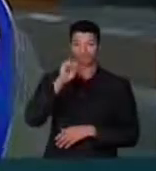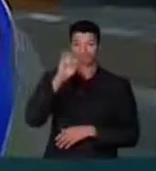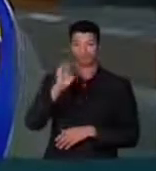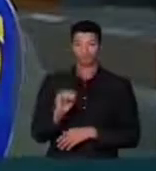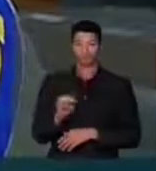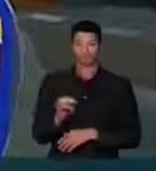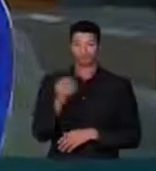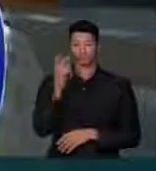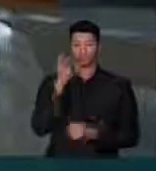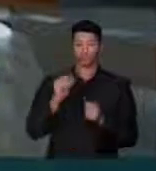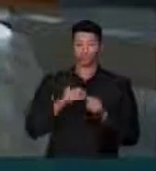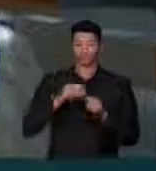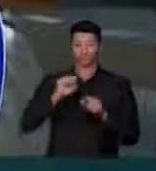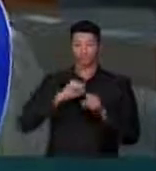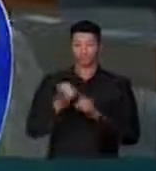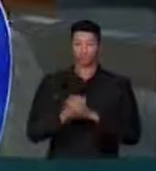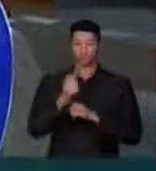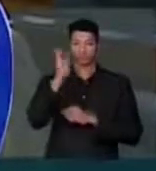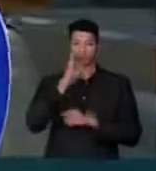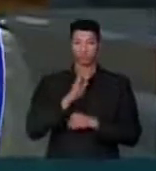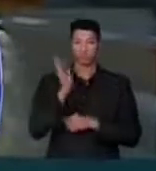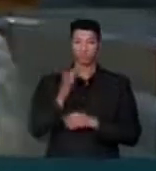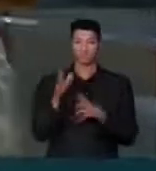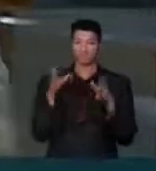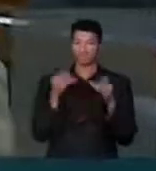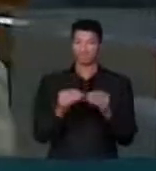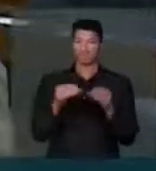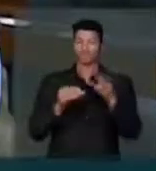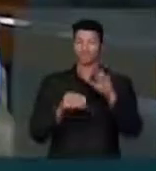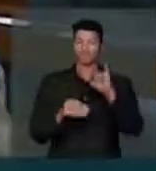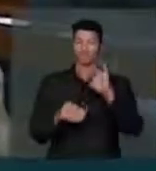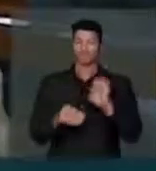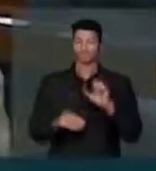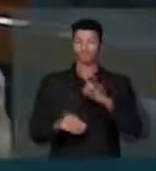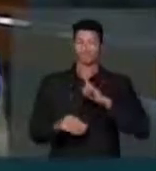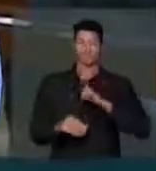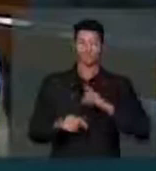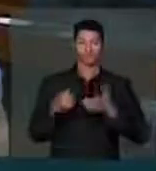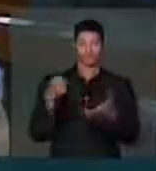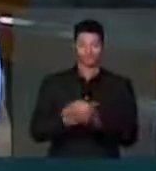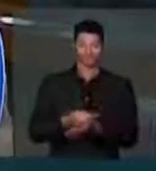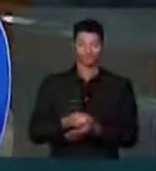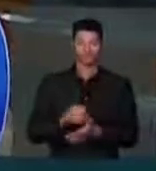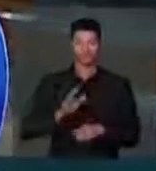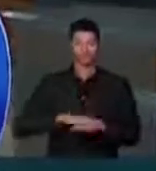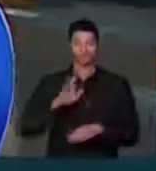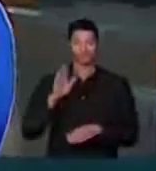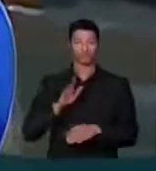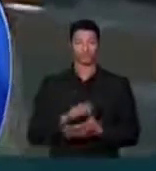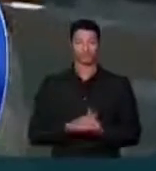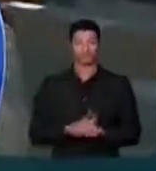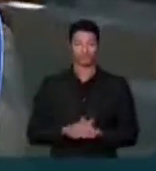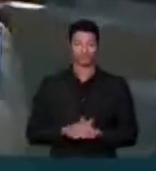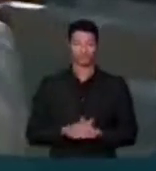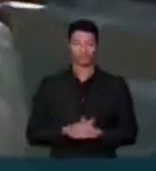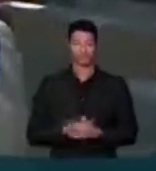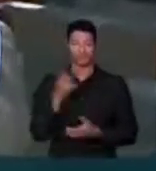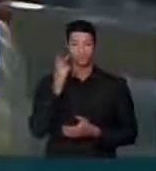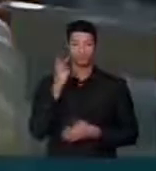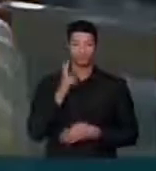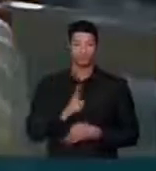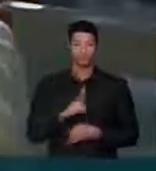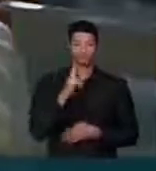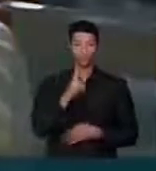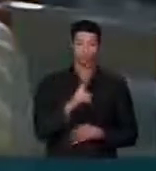taxas, para fazer com que a sociedade, que já está exprimida na crise, tenha que pagar mais impostos para